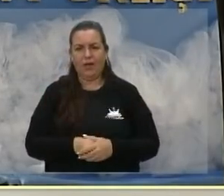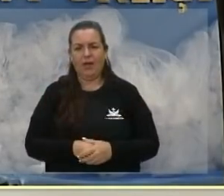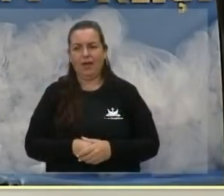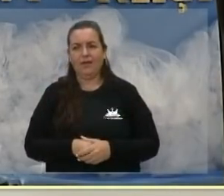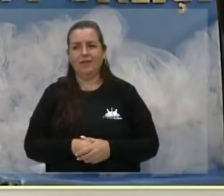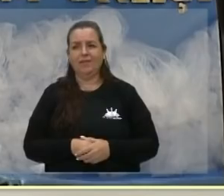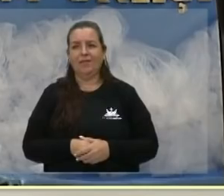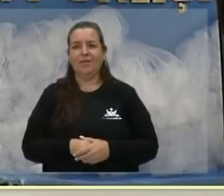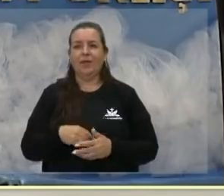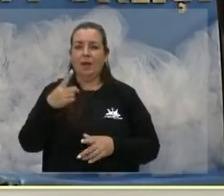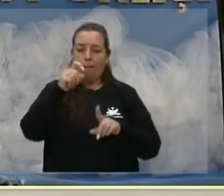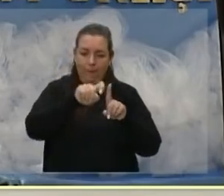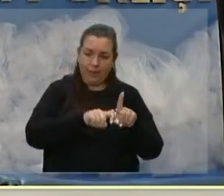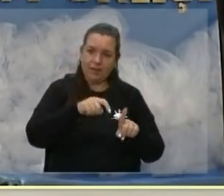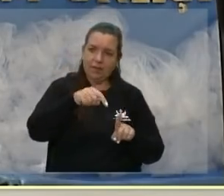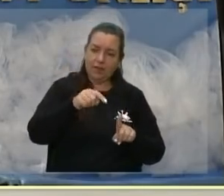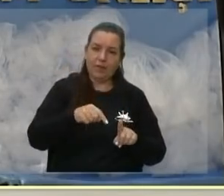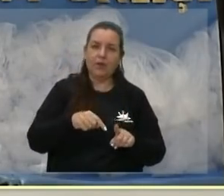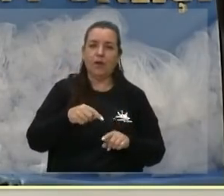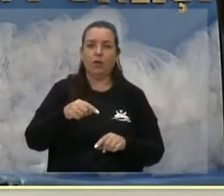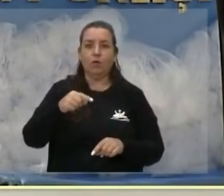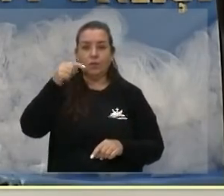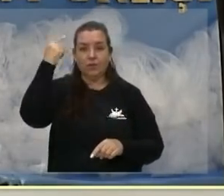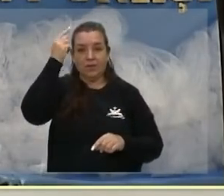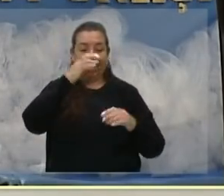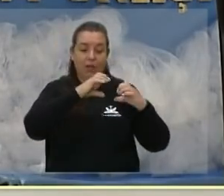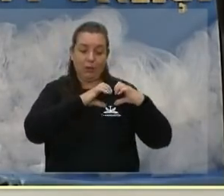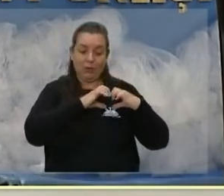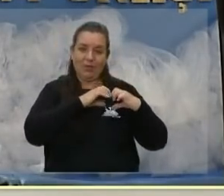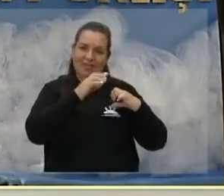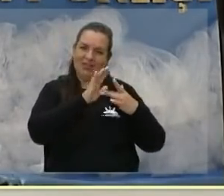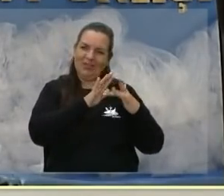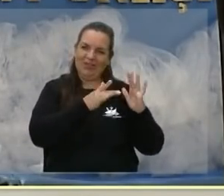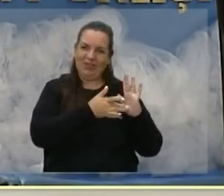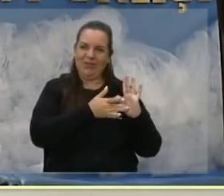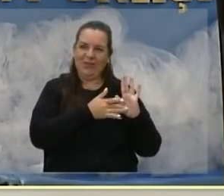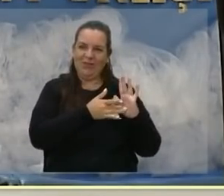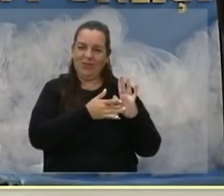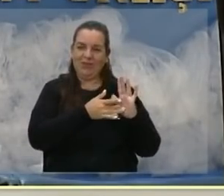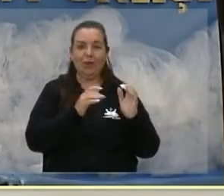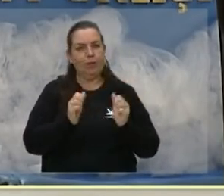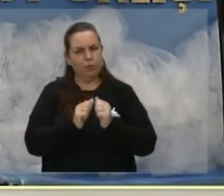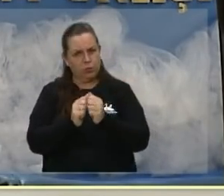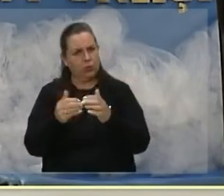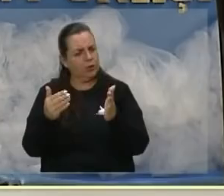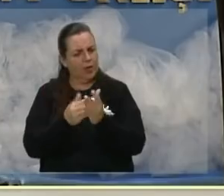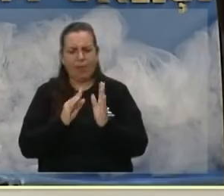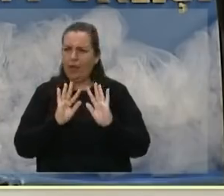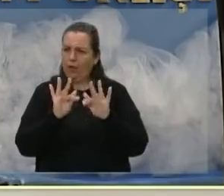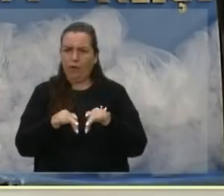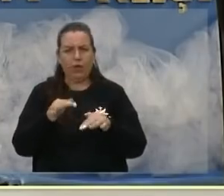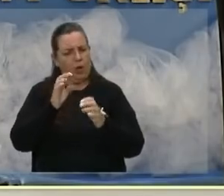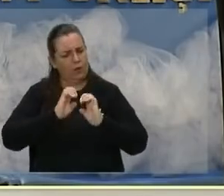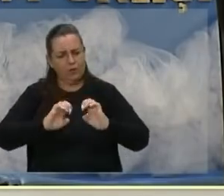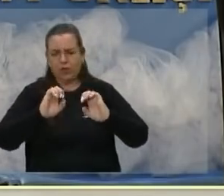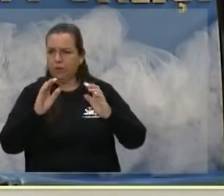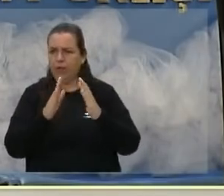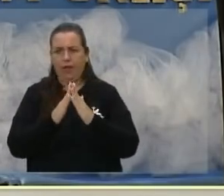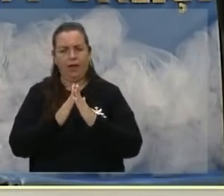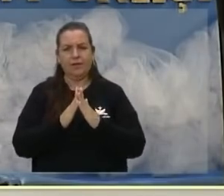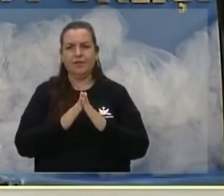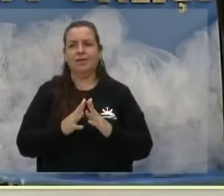o mês que vem botar aqui com sagrado coração de jesus a vamos junto até o final evangelizando em